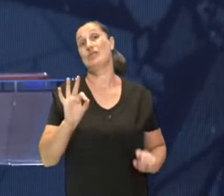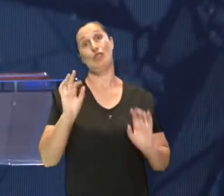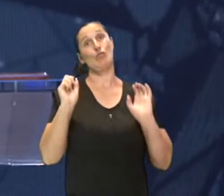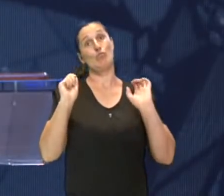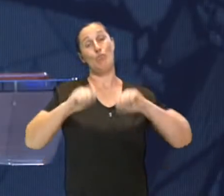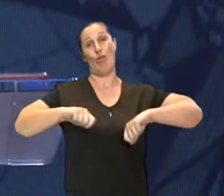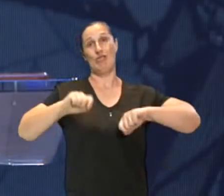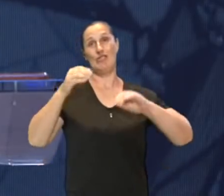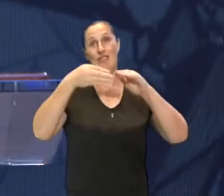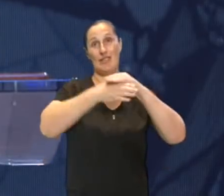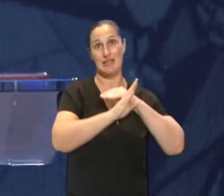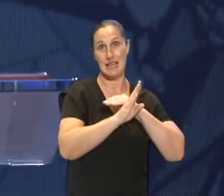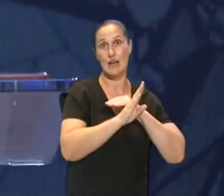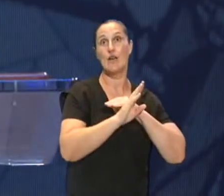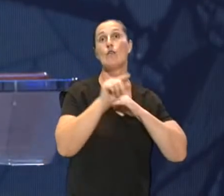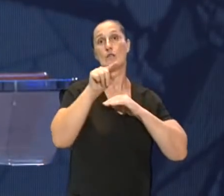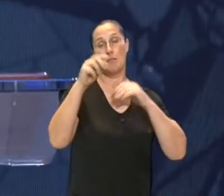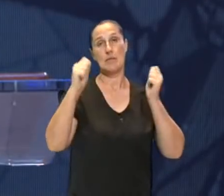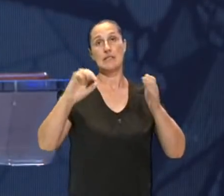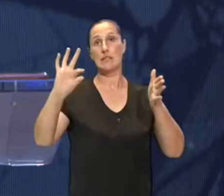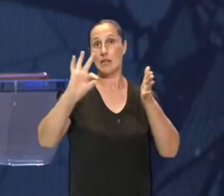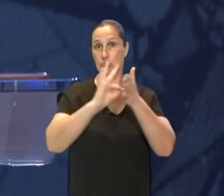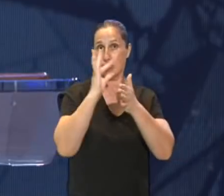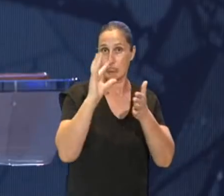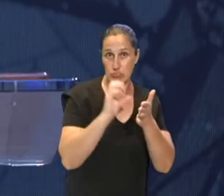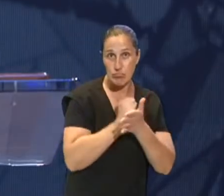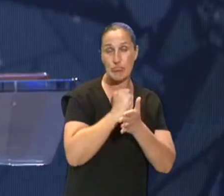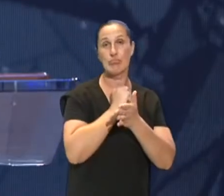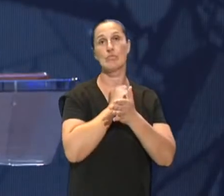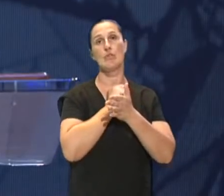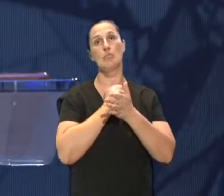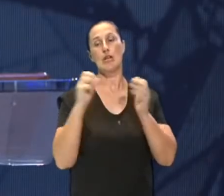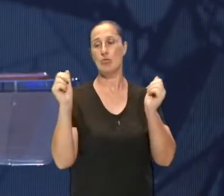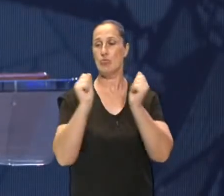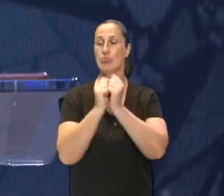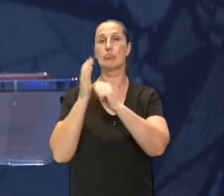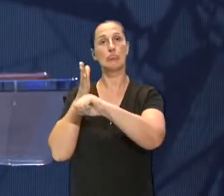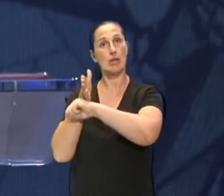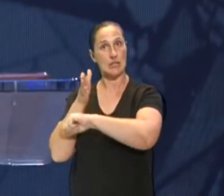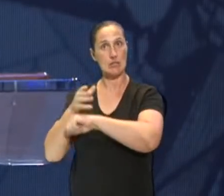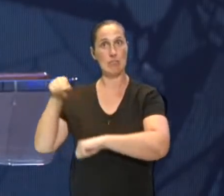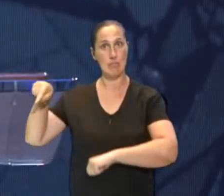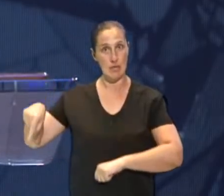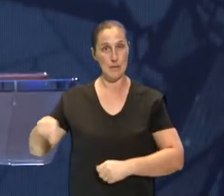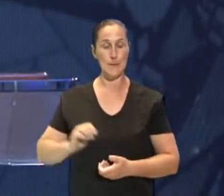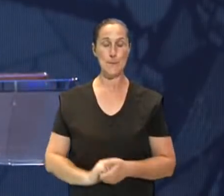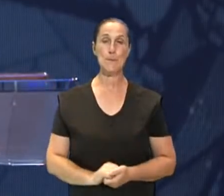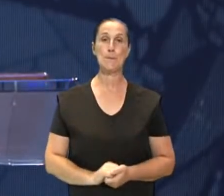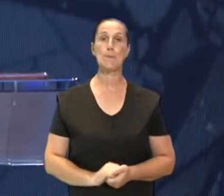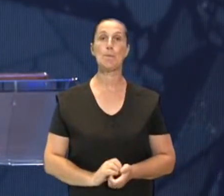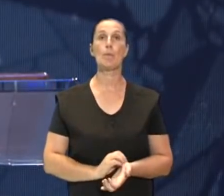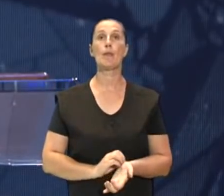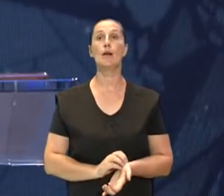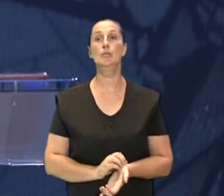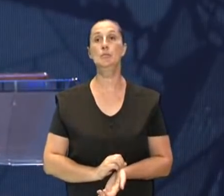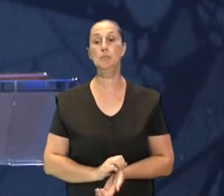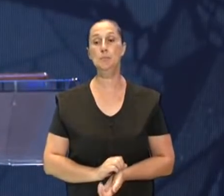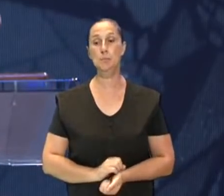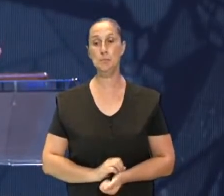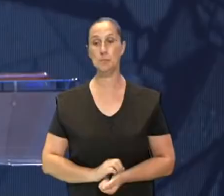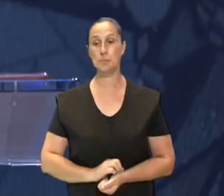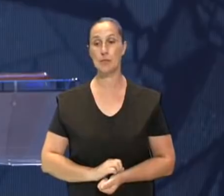voucher para poder estar conosco aqui nessa celebração. preparamos o que de melhor